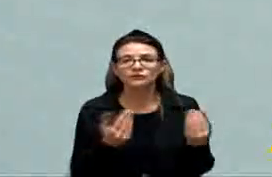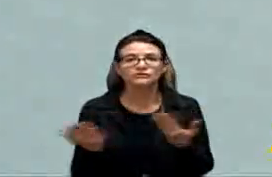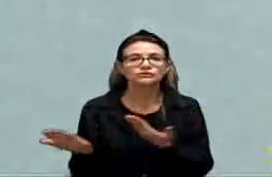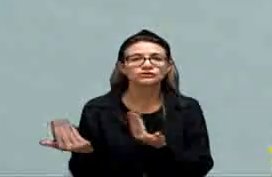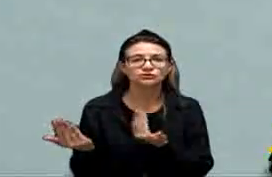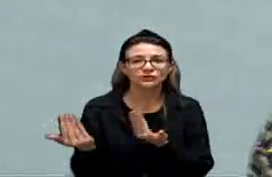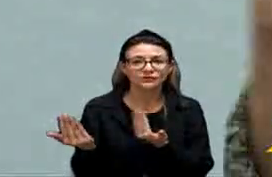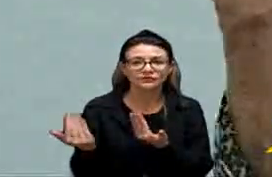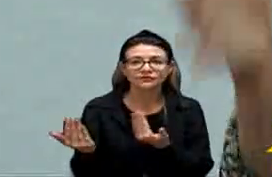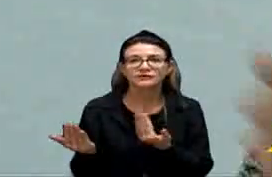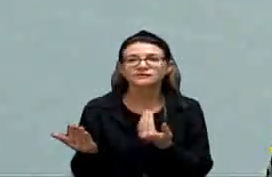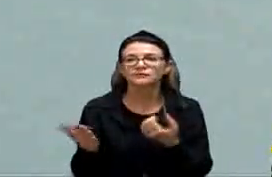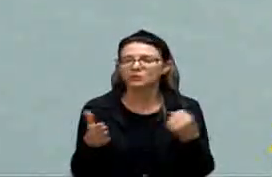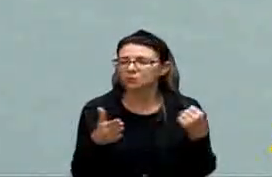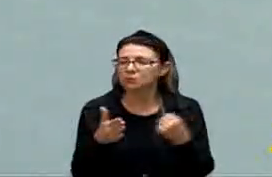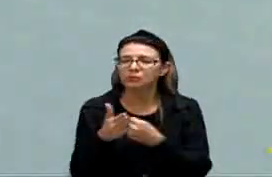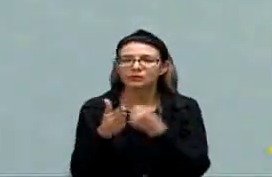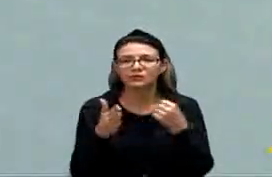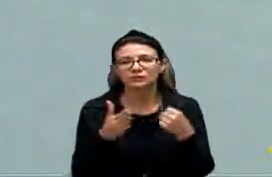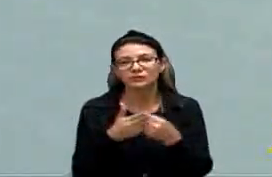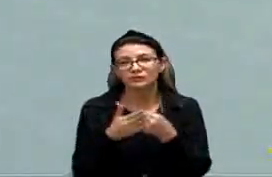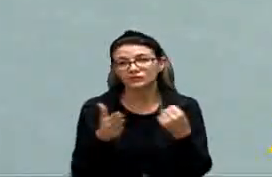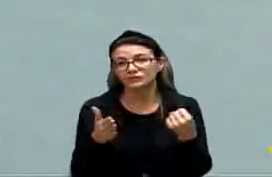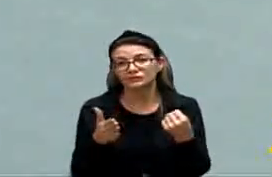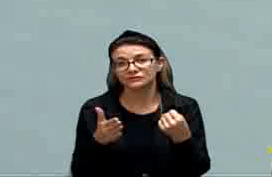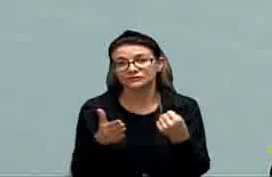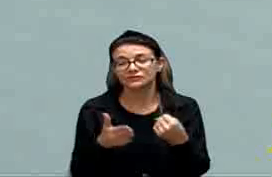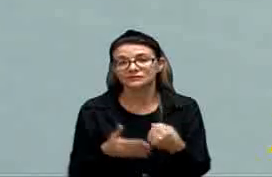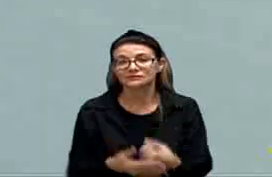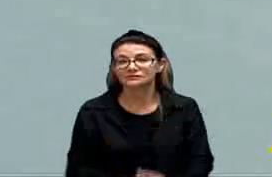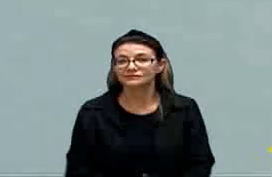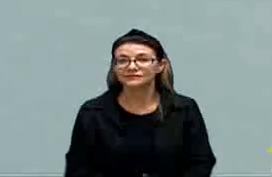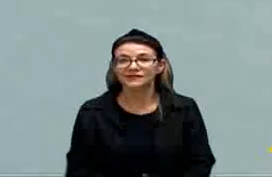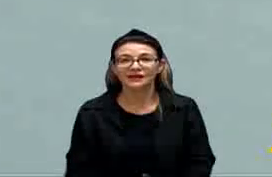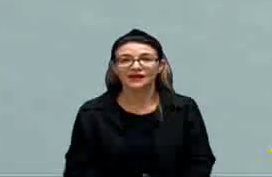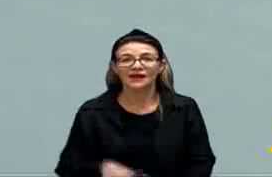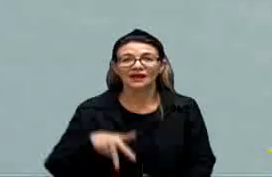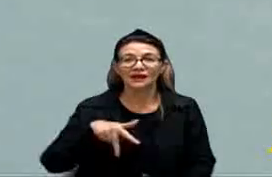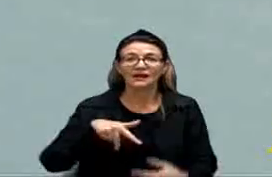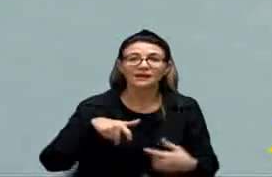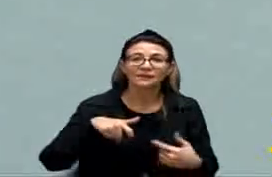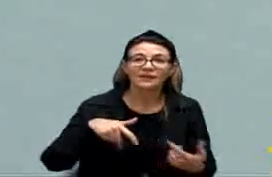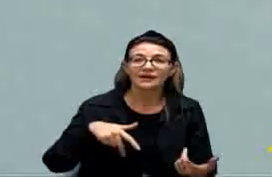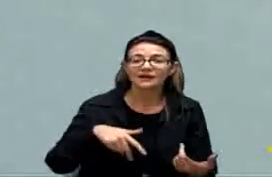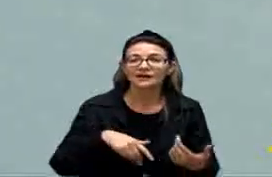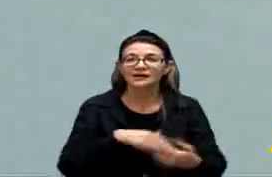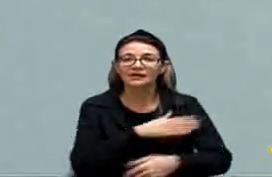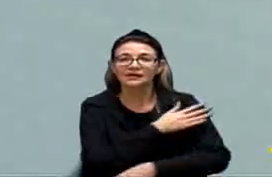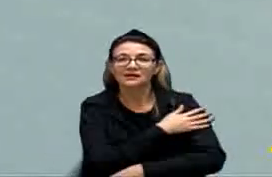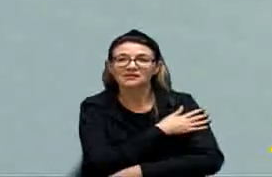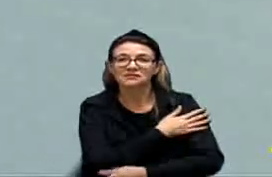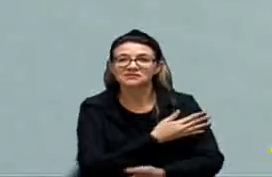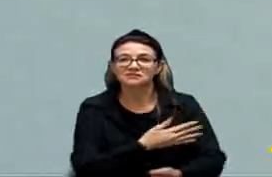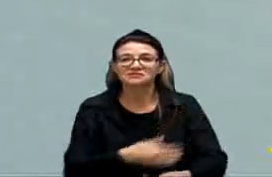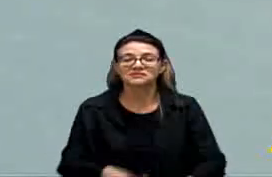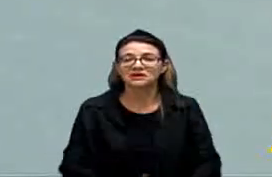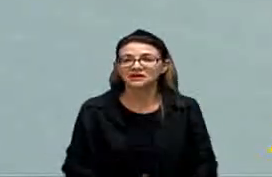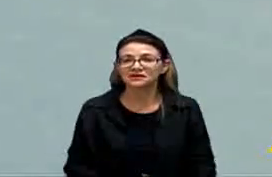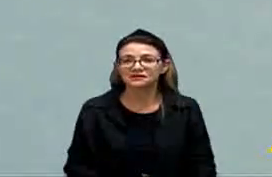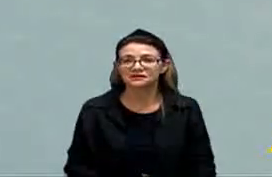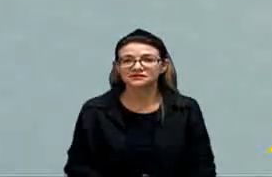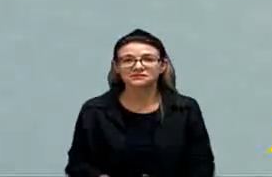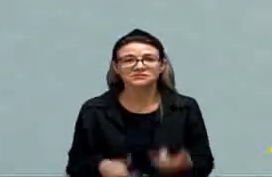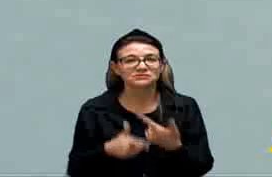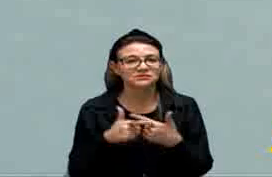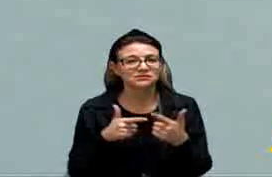acidentados estropeados perdem um membro perdem a perna um braço Ficam ficam prejudicadas pra vida